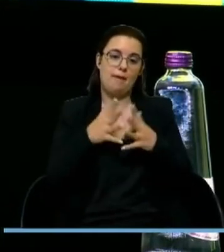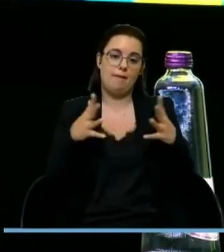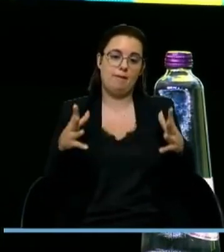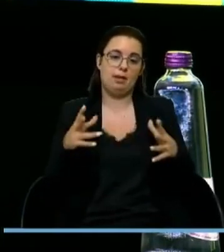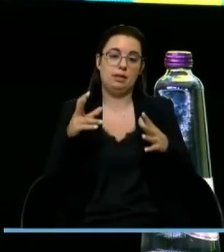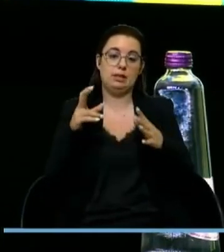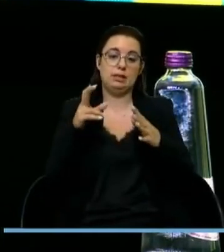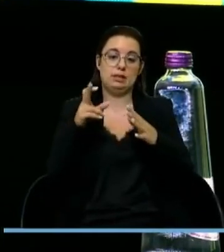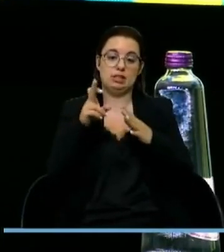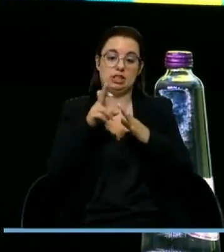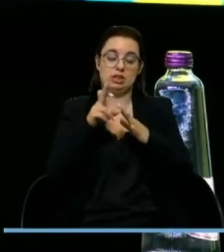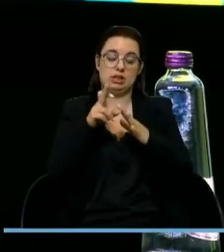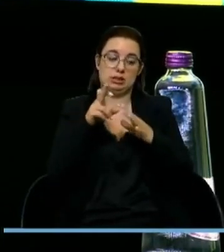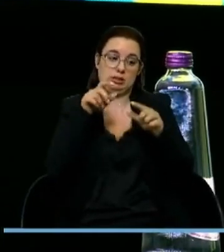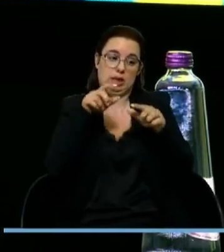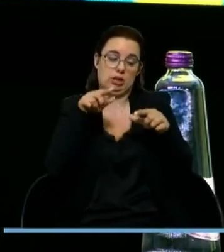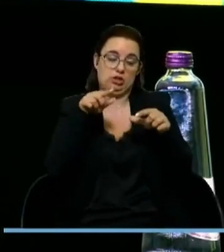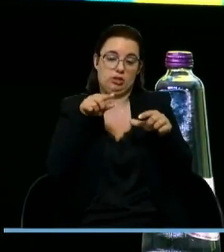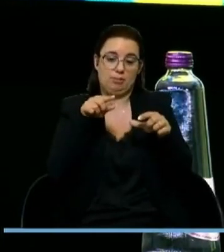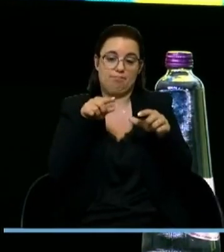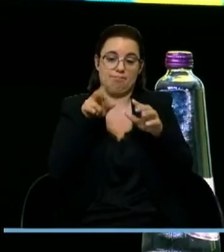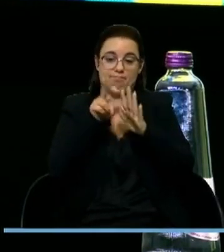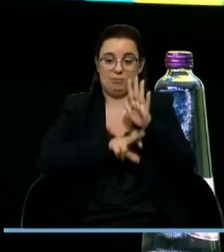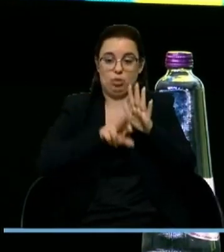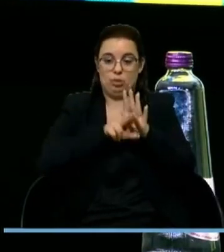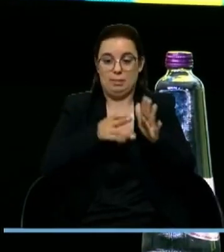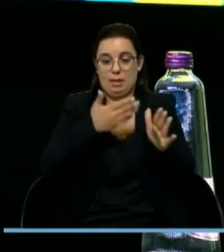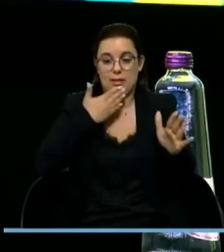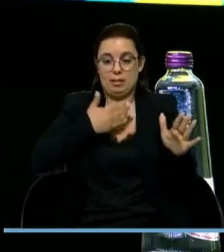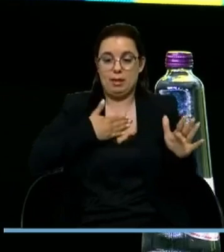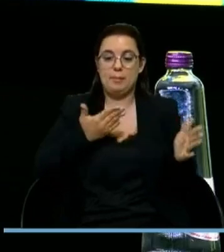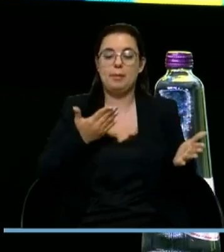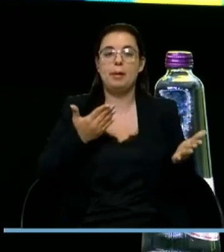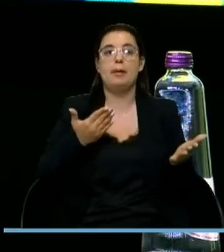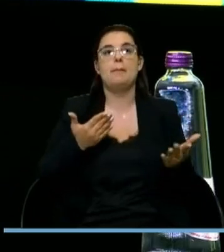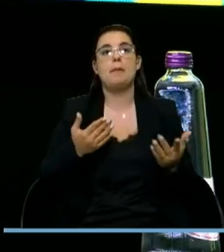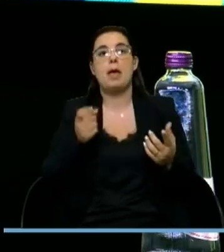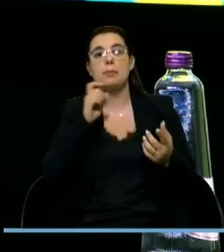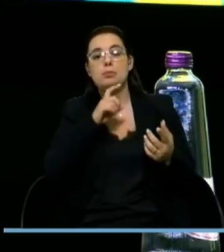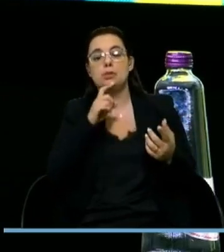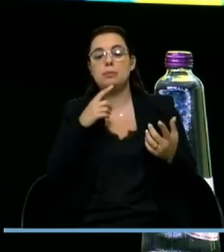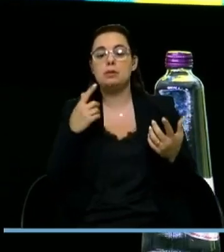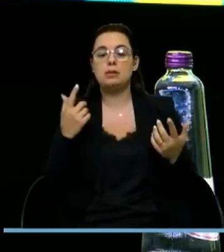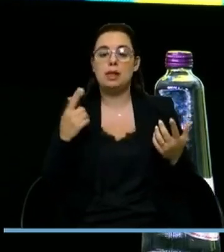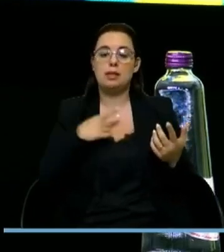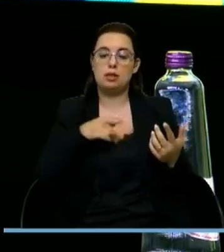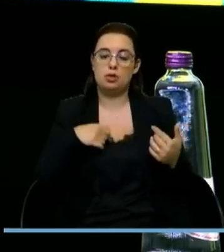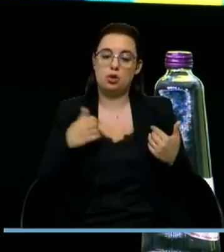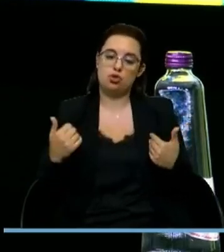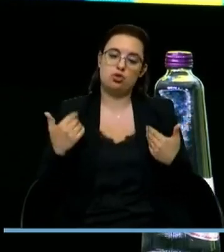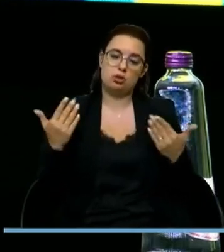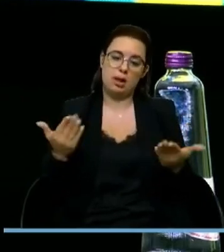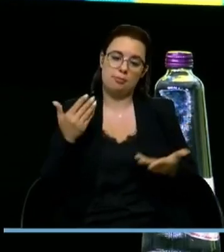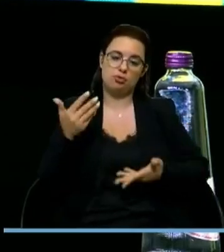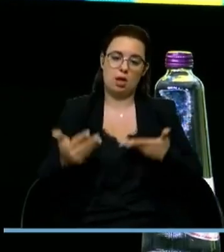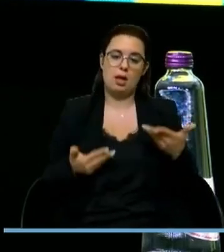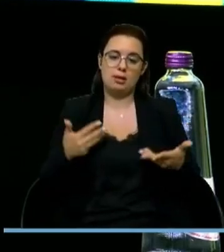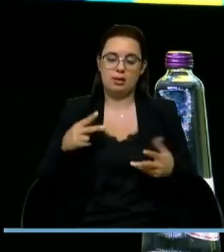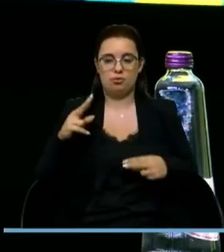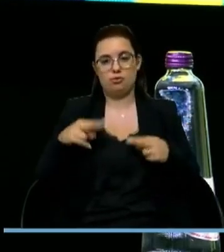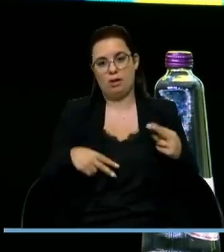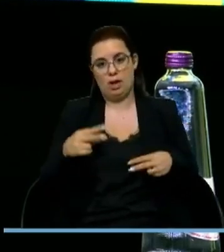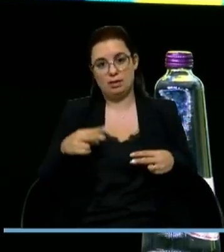regime piloto, com caráter de regulamento, é precisamente a possibilidade de emitir ativos